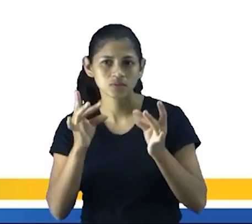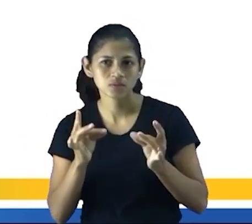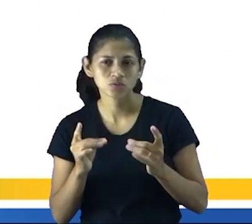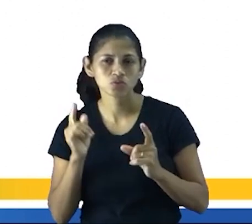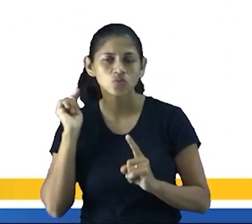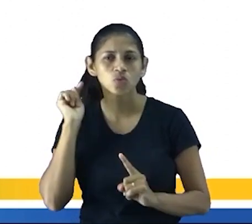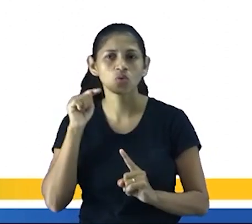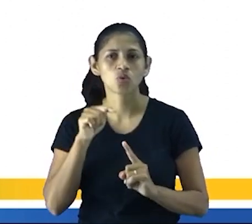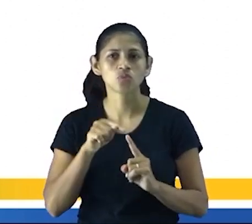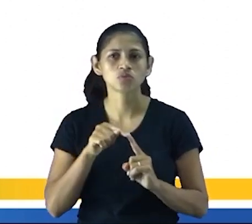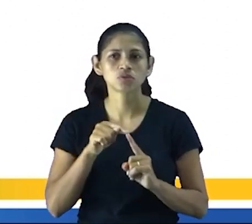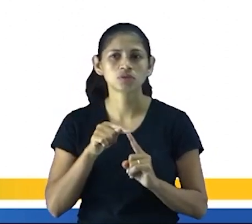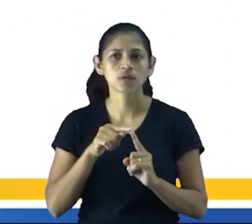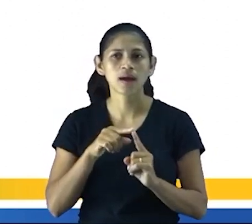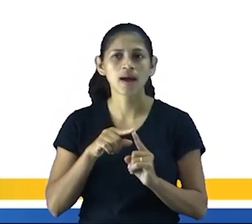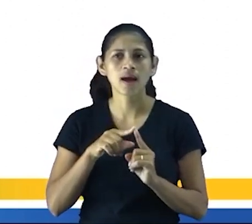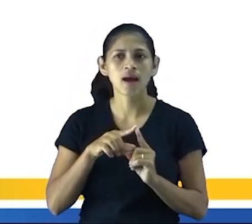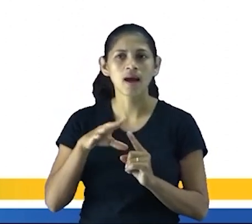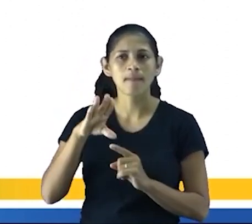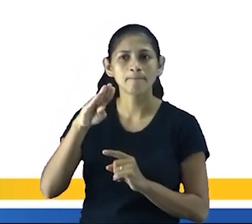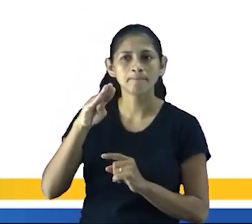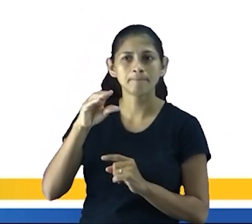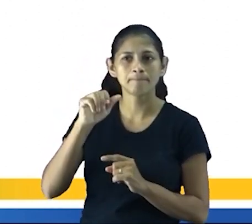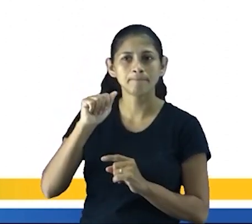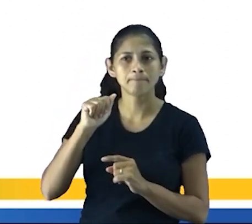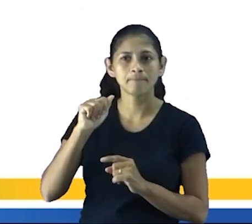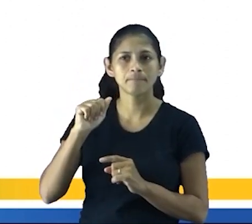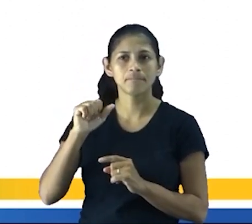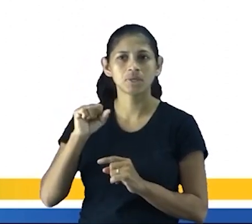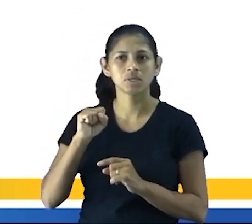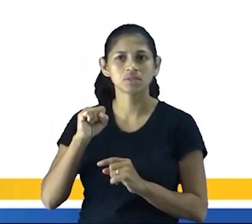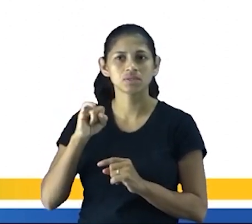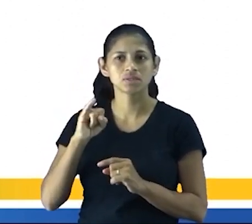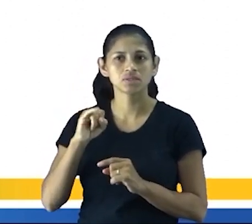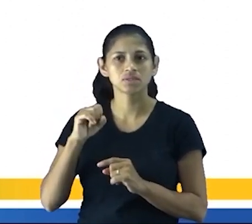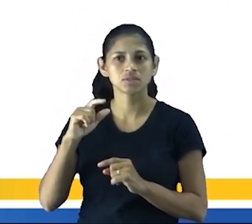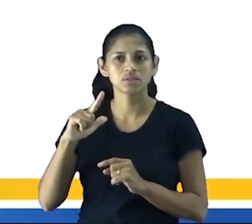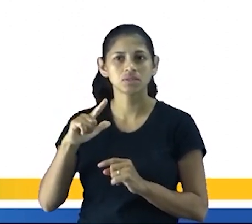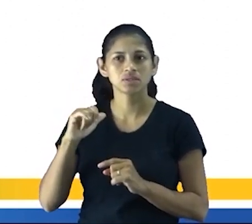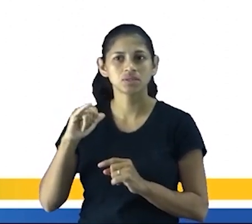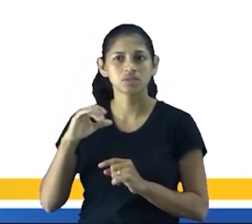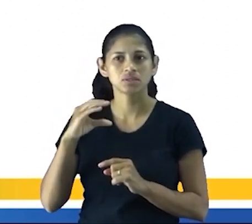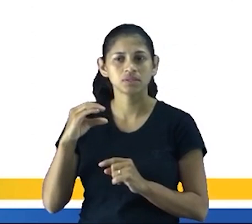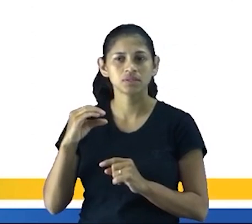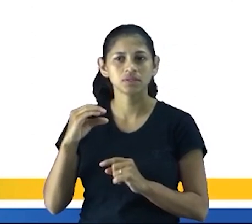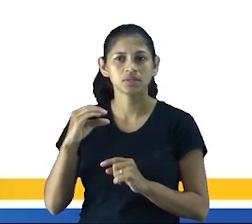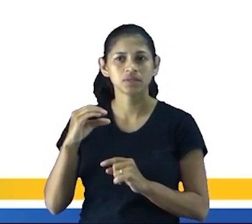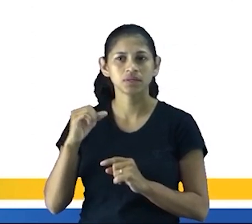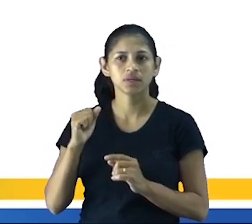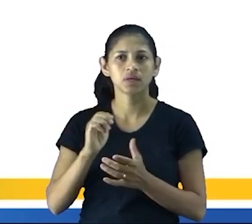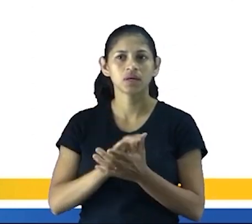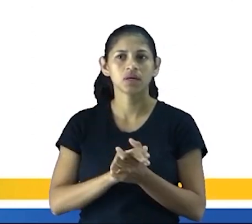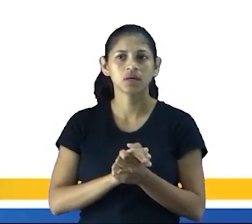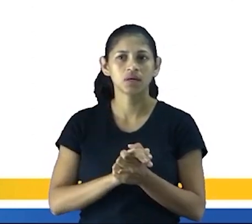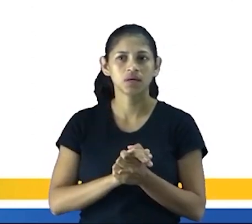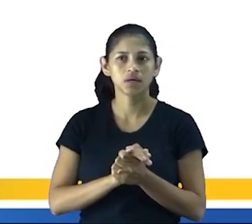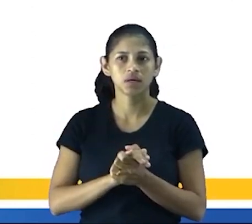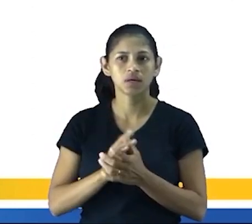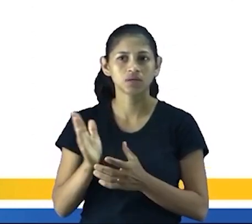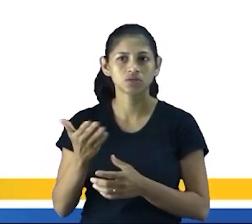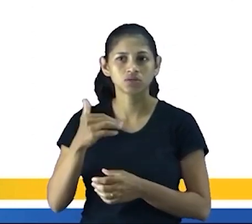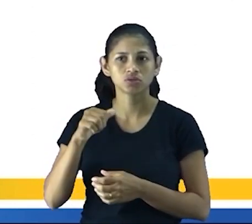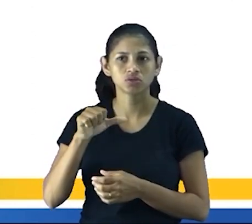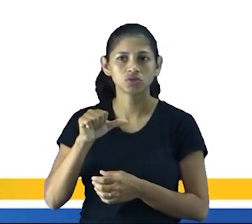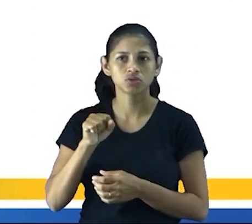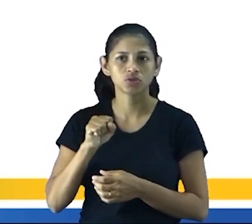São Marcos, localizada em Veneza, é repleta de mosaicos. Ou seja, não temos aqui uma opinião do autor